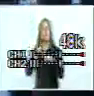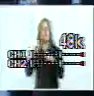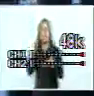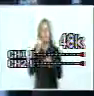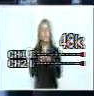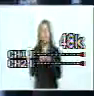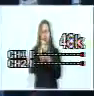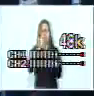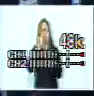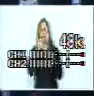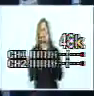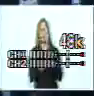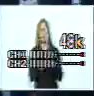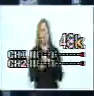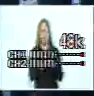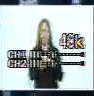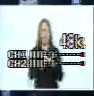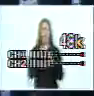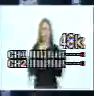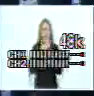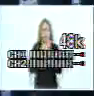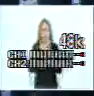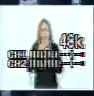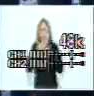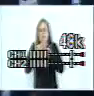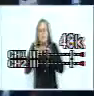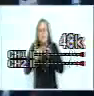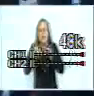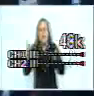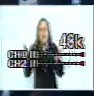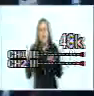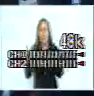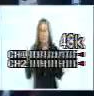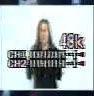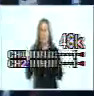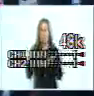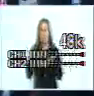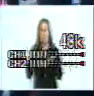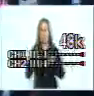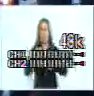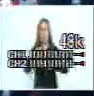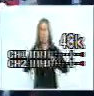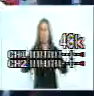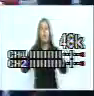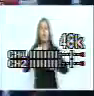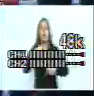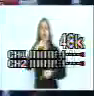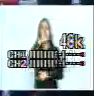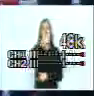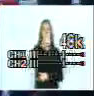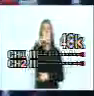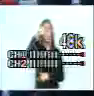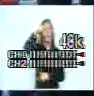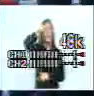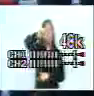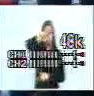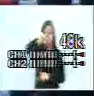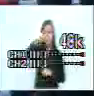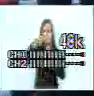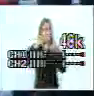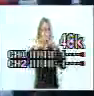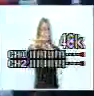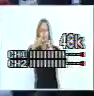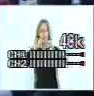regimental, dou por abertos os trabalhos da 19ª